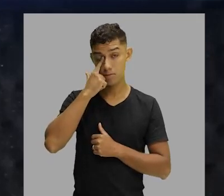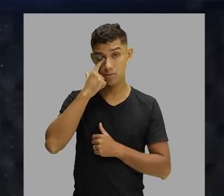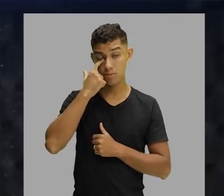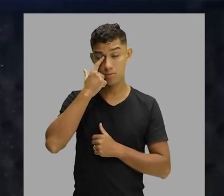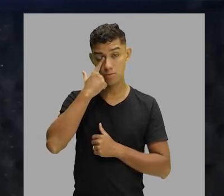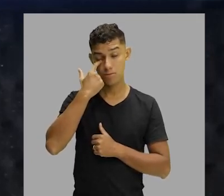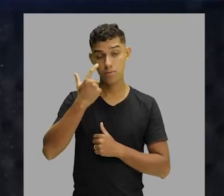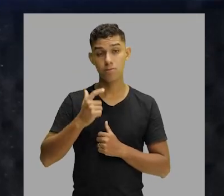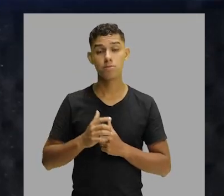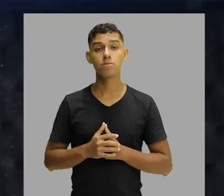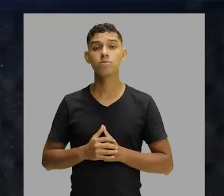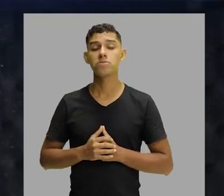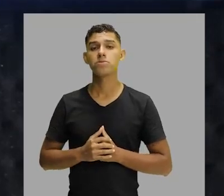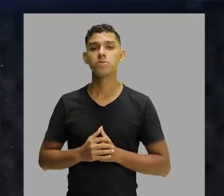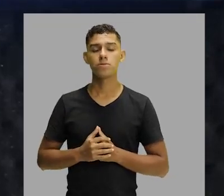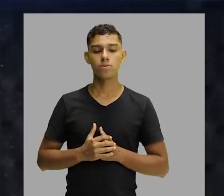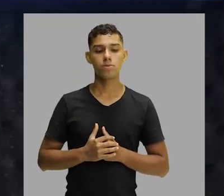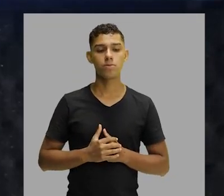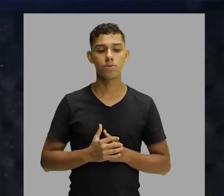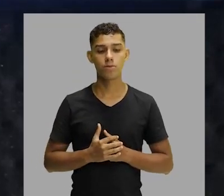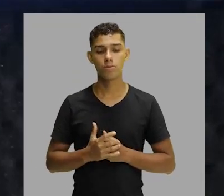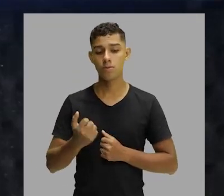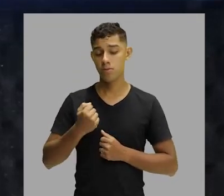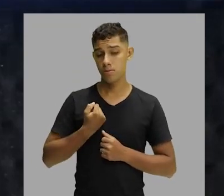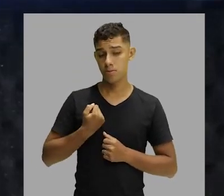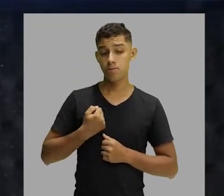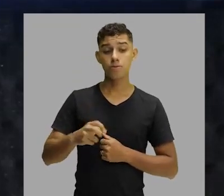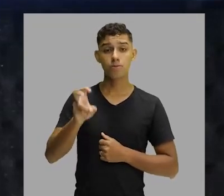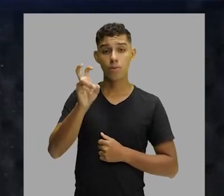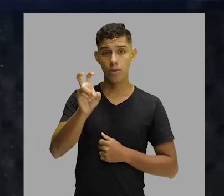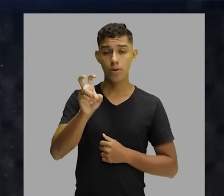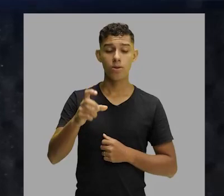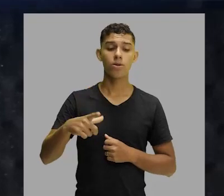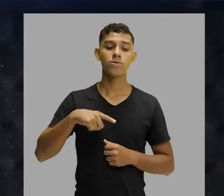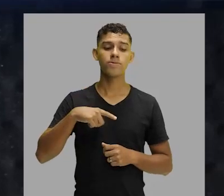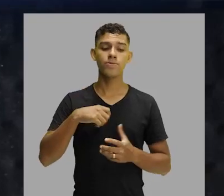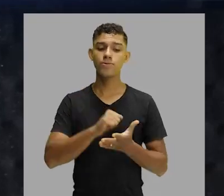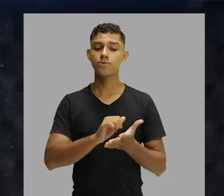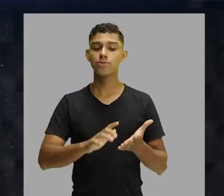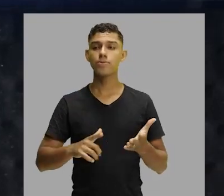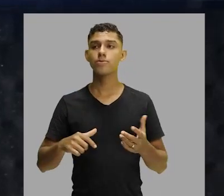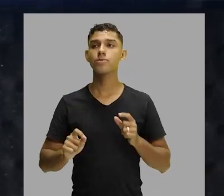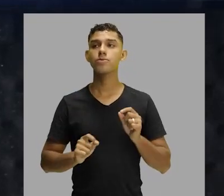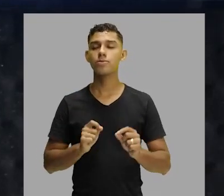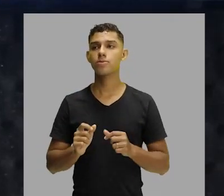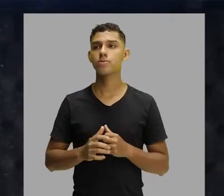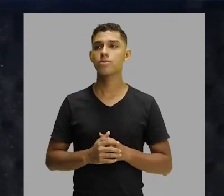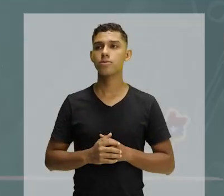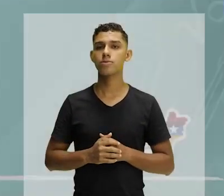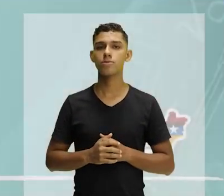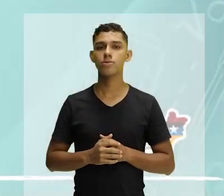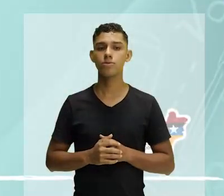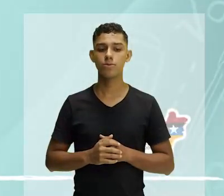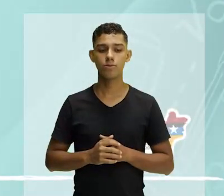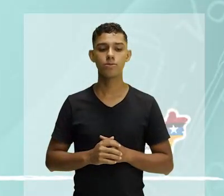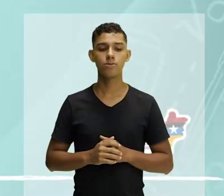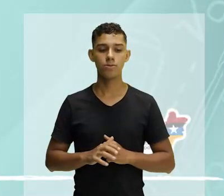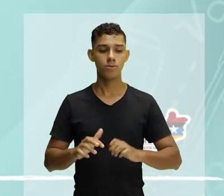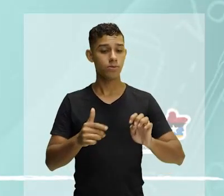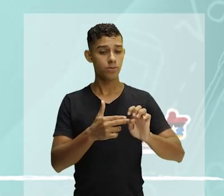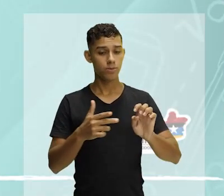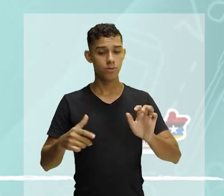ok? E a questão 5, temos o seguinte: o elemento que tem